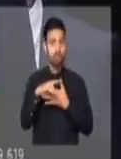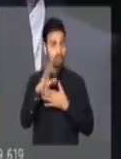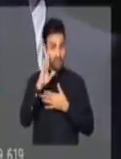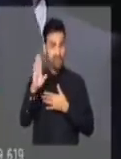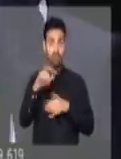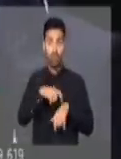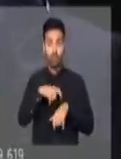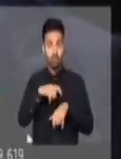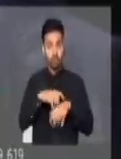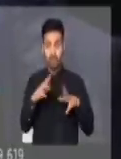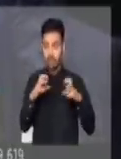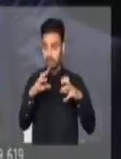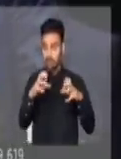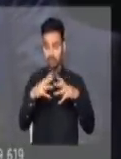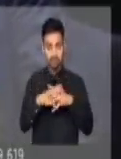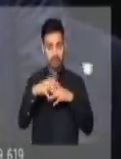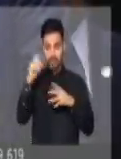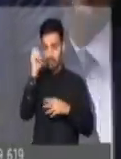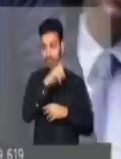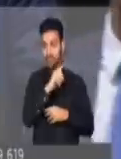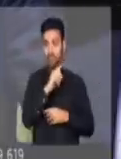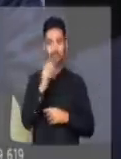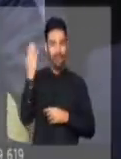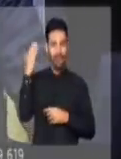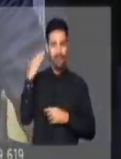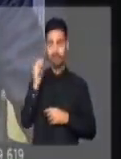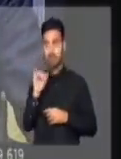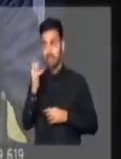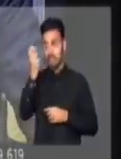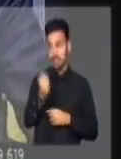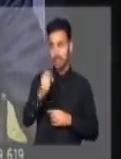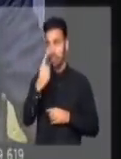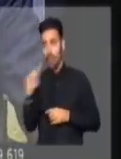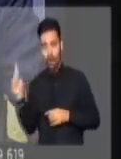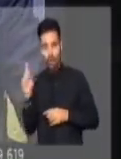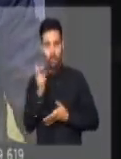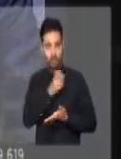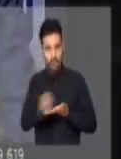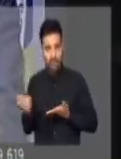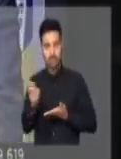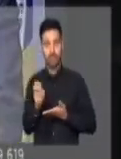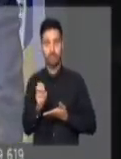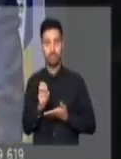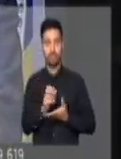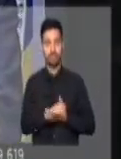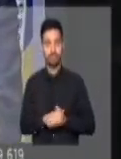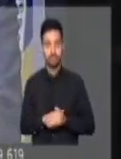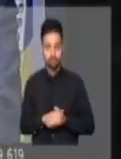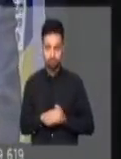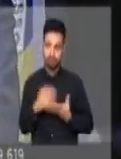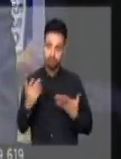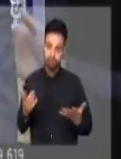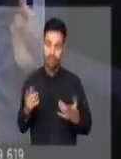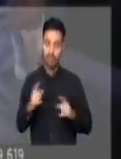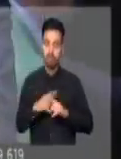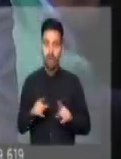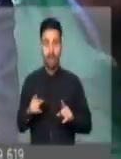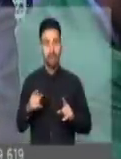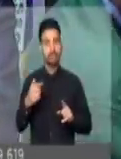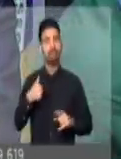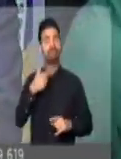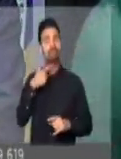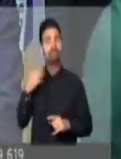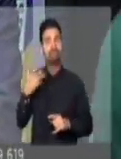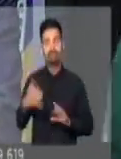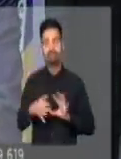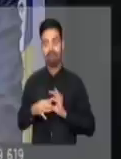discórdia, em torno da votação de admissibilidade do impeachment da presidente Dilma. Imbuído pelo espírito de uma unidade